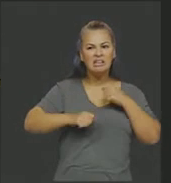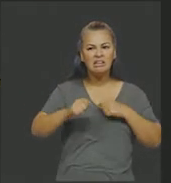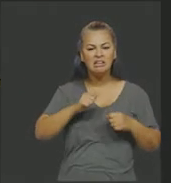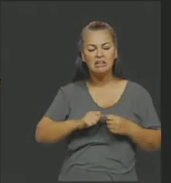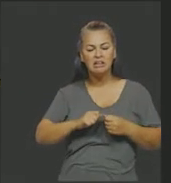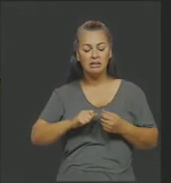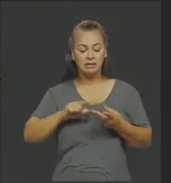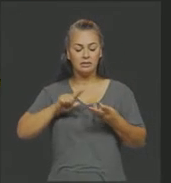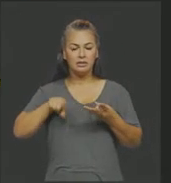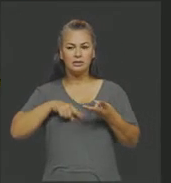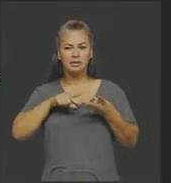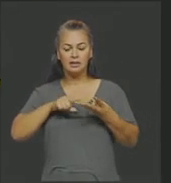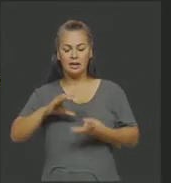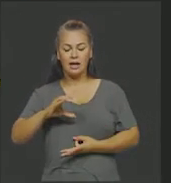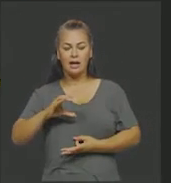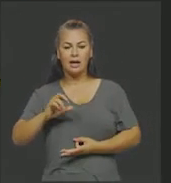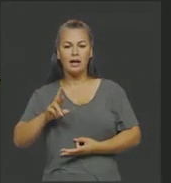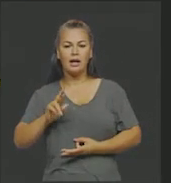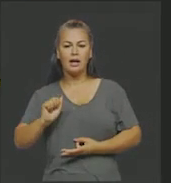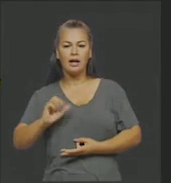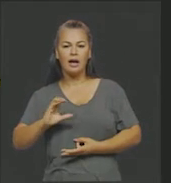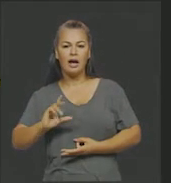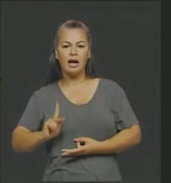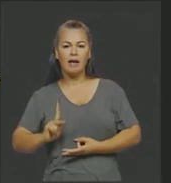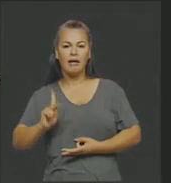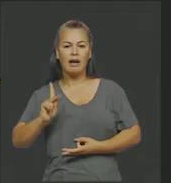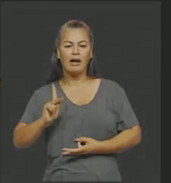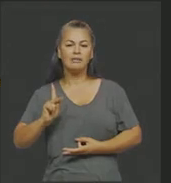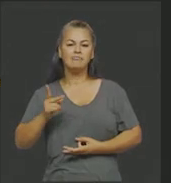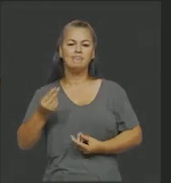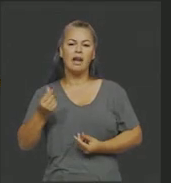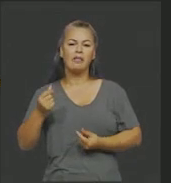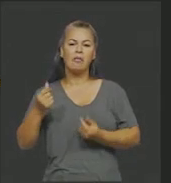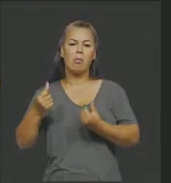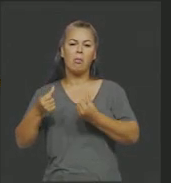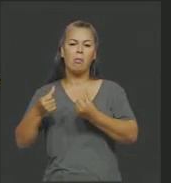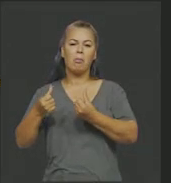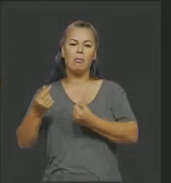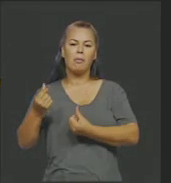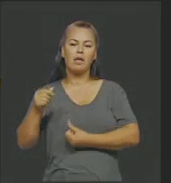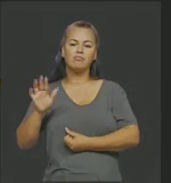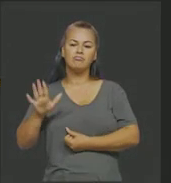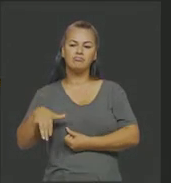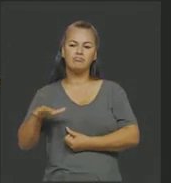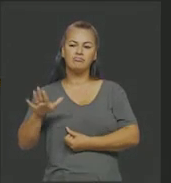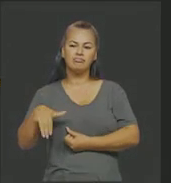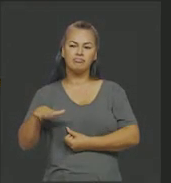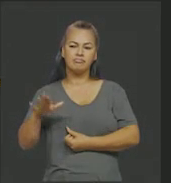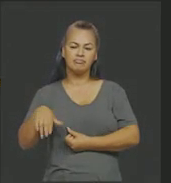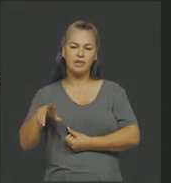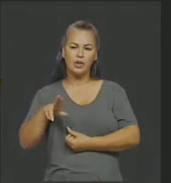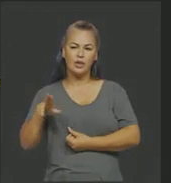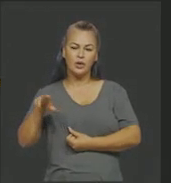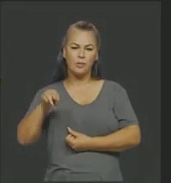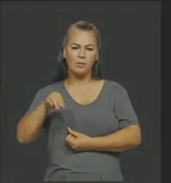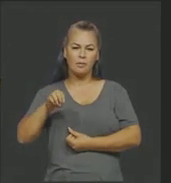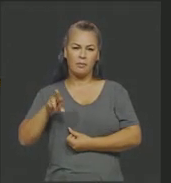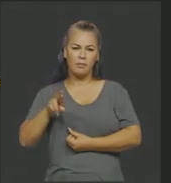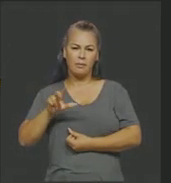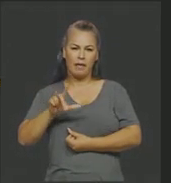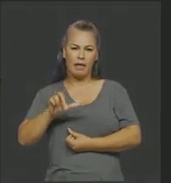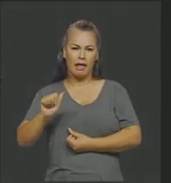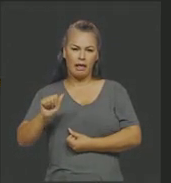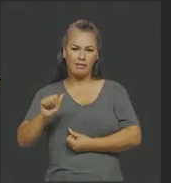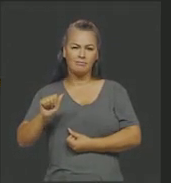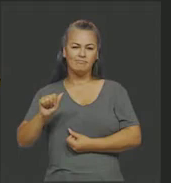crack é um subproduto da cocaína, tá? O crack aí, a merla, tá? Não são tão